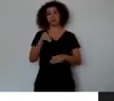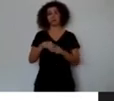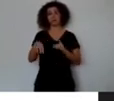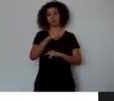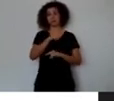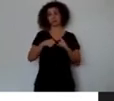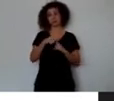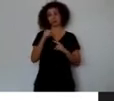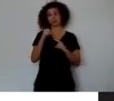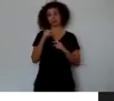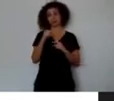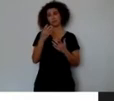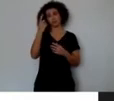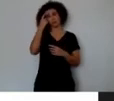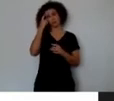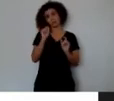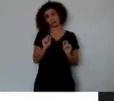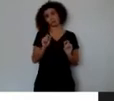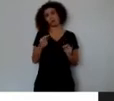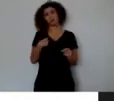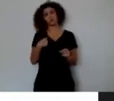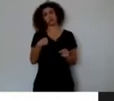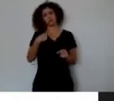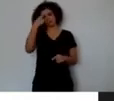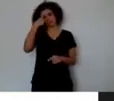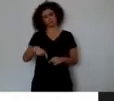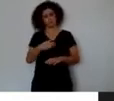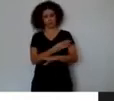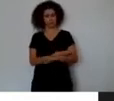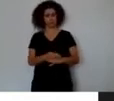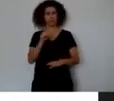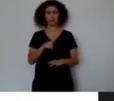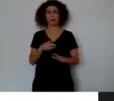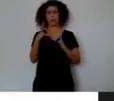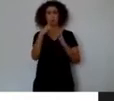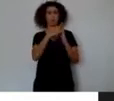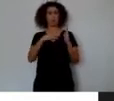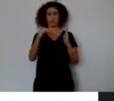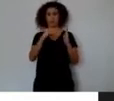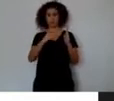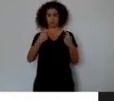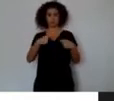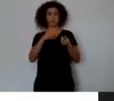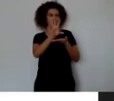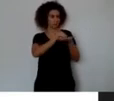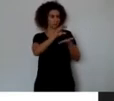padrão. Ou seja, a ideia de que ser branco é o ideal, é um modelo a ser seguido, é o normal.